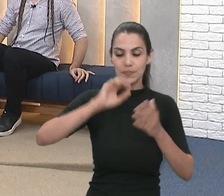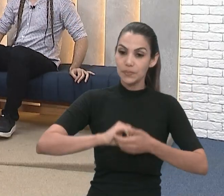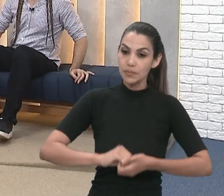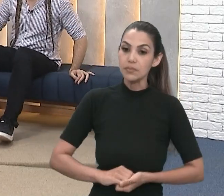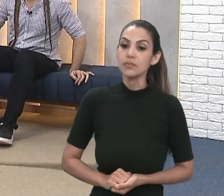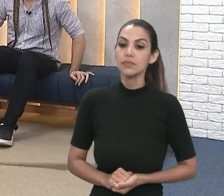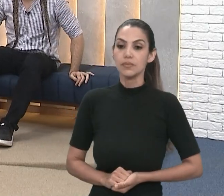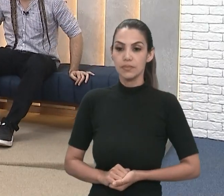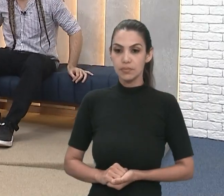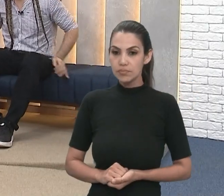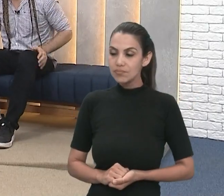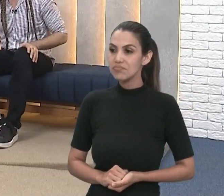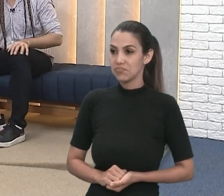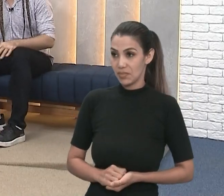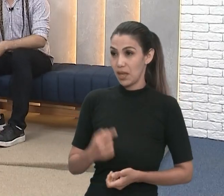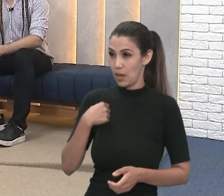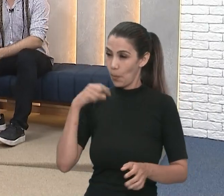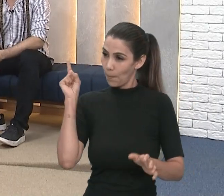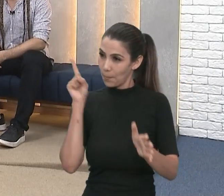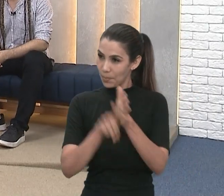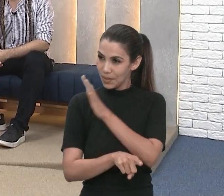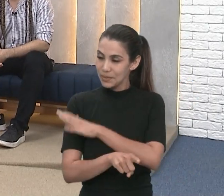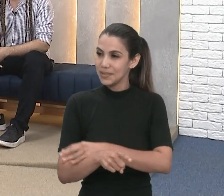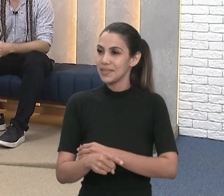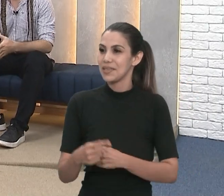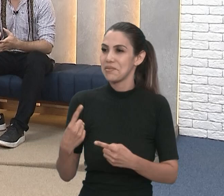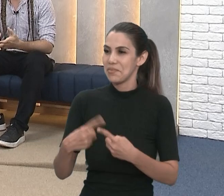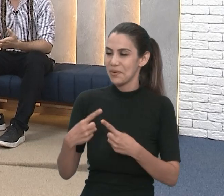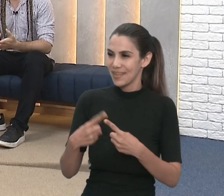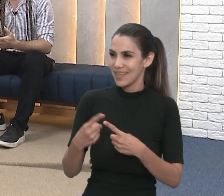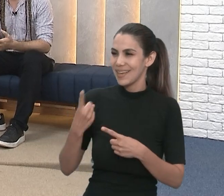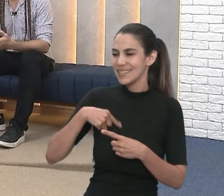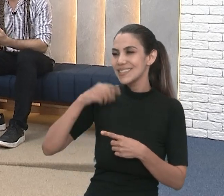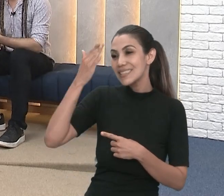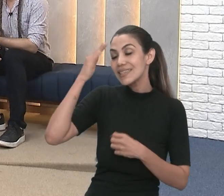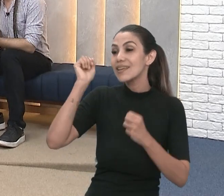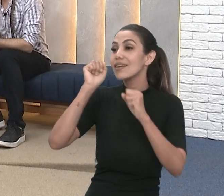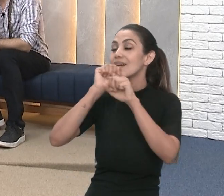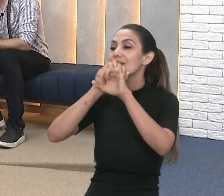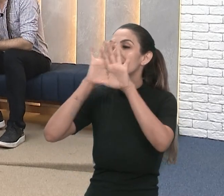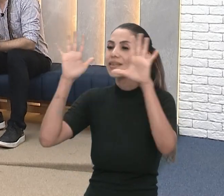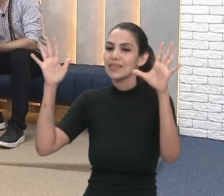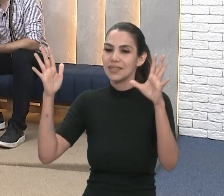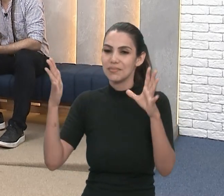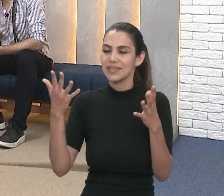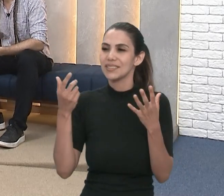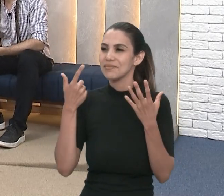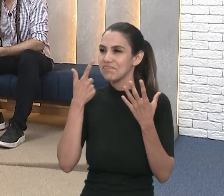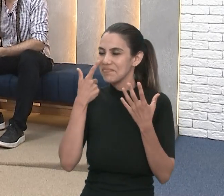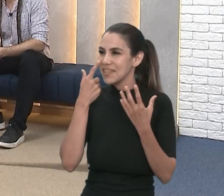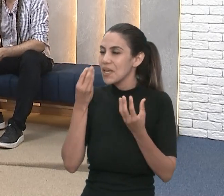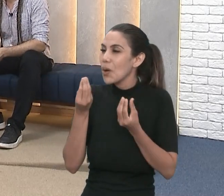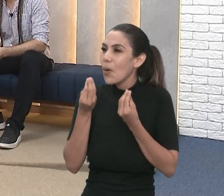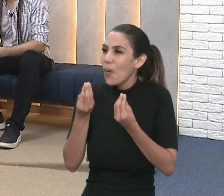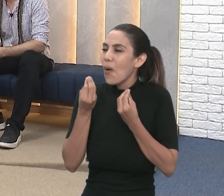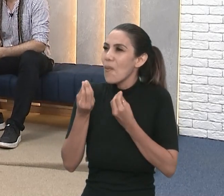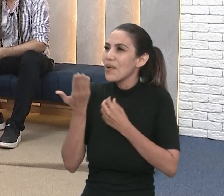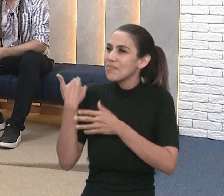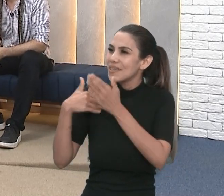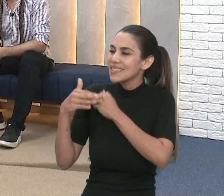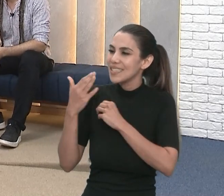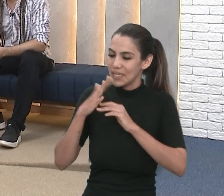gente deixar bem claro aqui que quando se constrói isso lá na infância, olha como que fica guardado na memória, né? A nossa